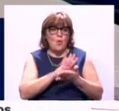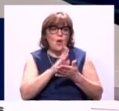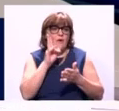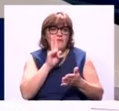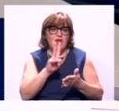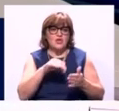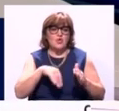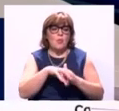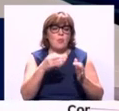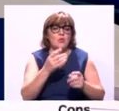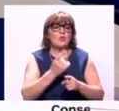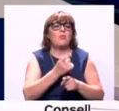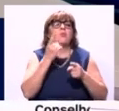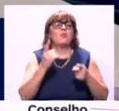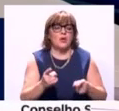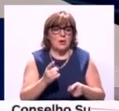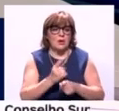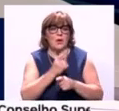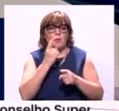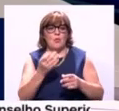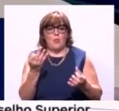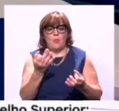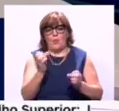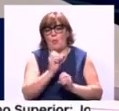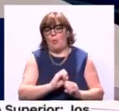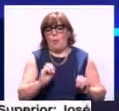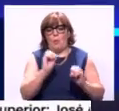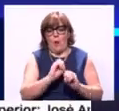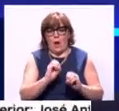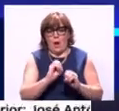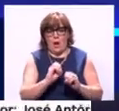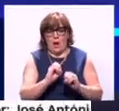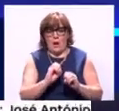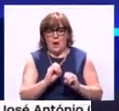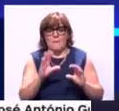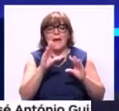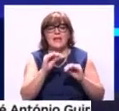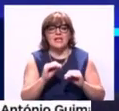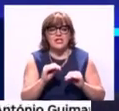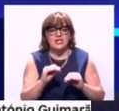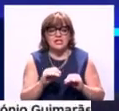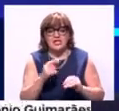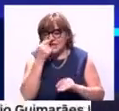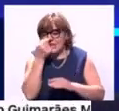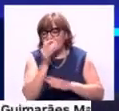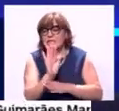Porto. Porquê? Por que razão? Porque o Porto não tem. E que mais? Olha, eu